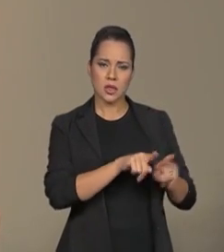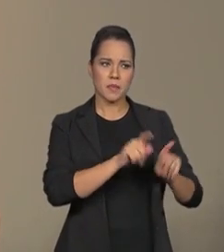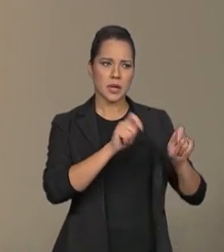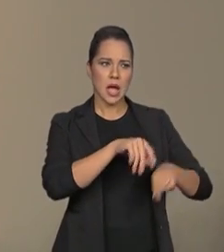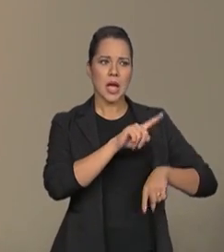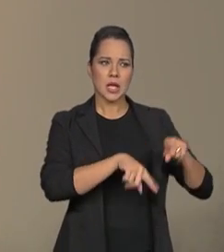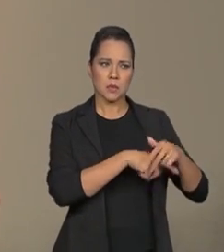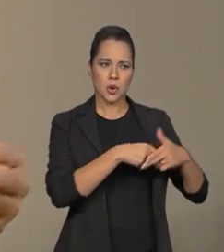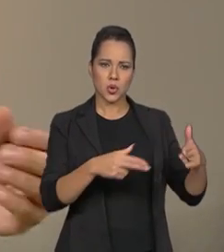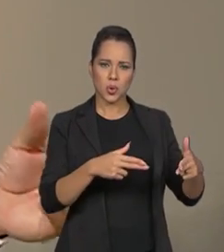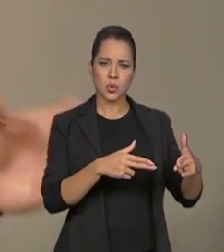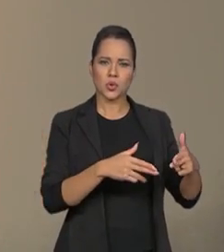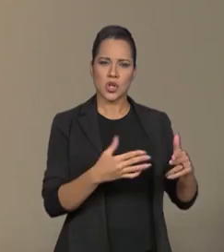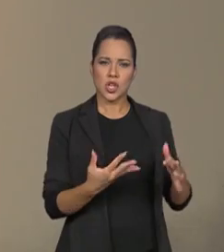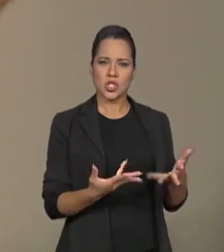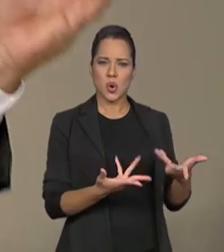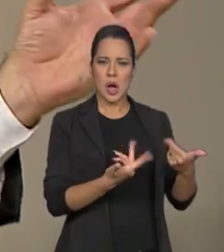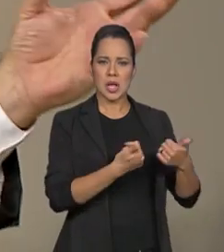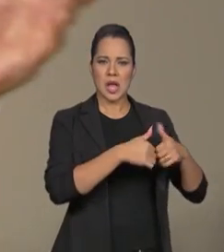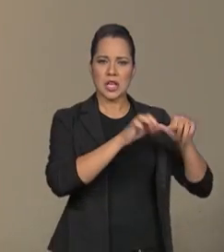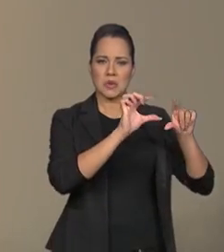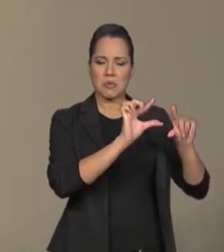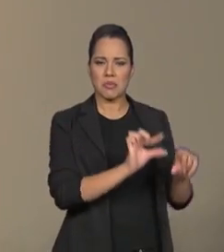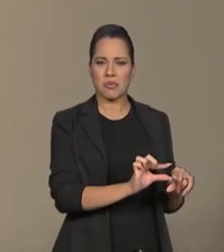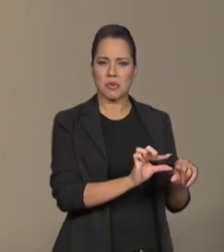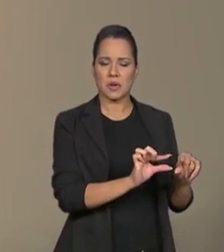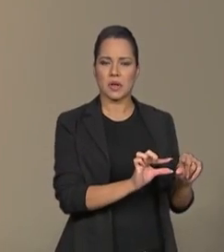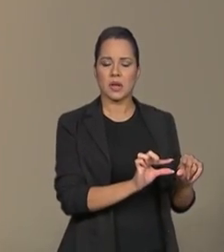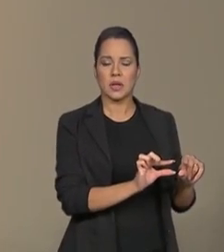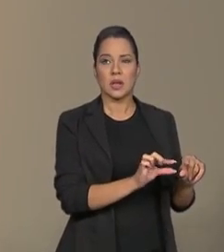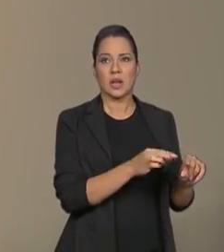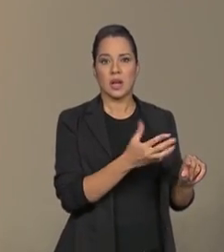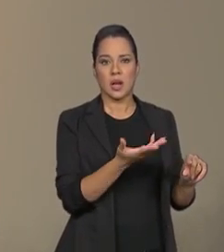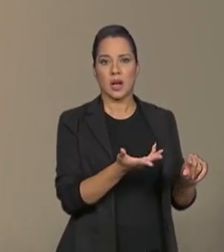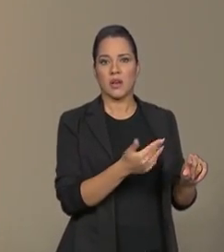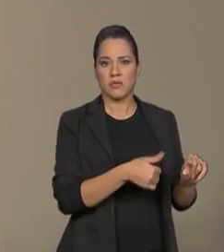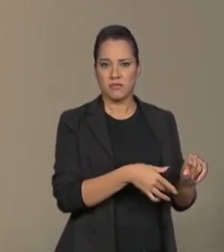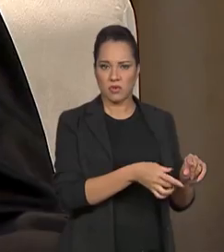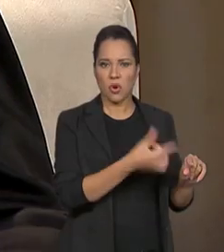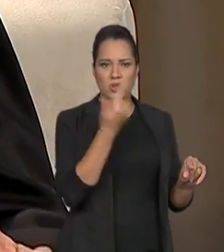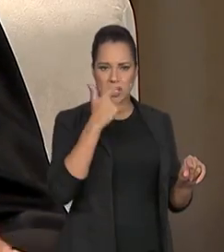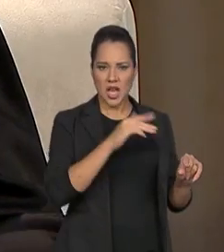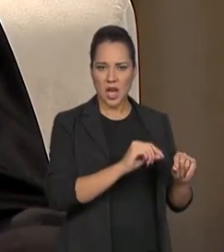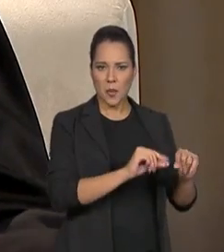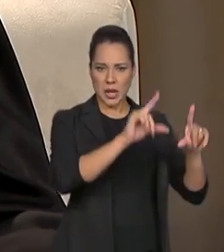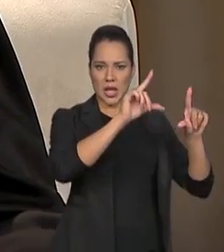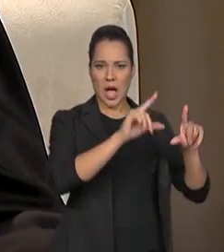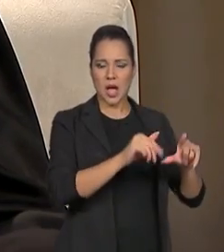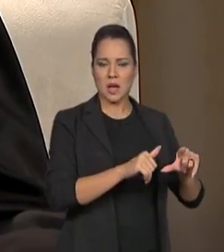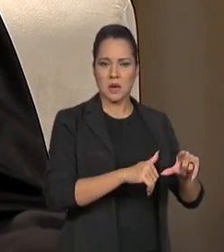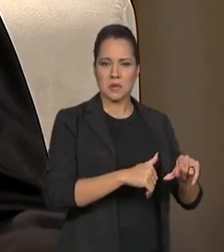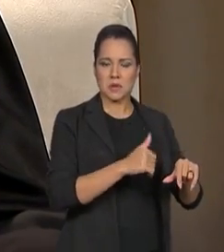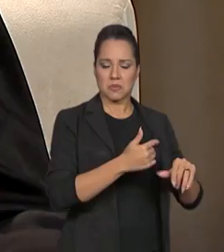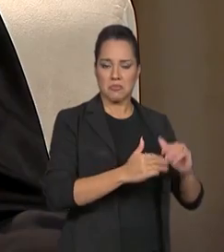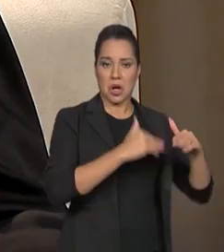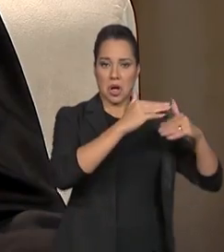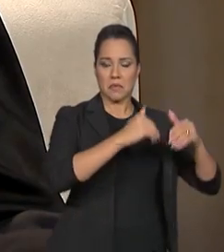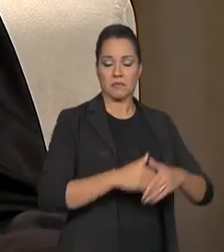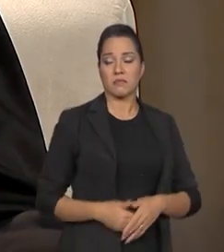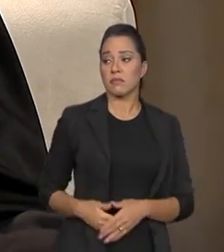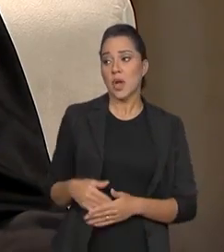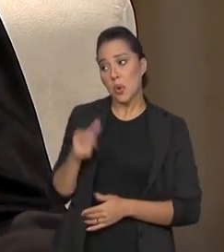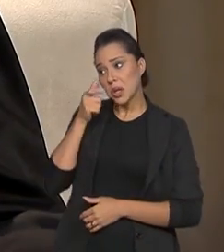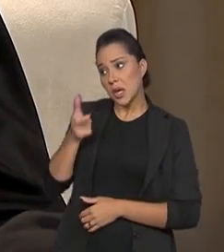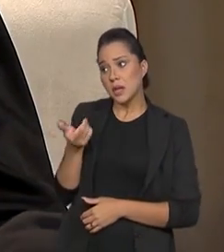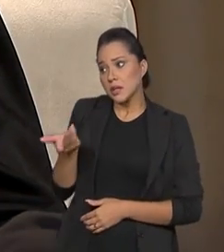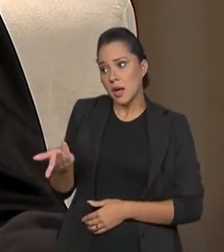permitir que produtos de melhor qualidade dialogando com o primeiro bloco do programa chegue ao mercado a intenção é essa tá até porque quando